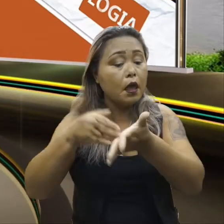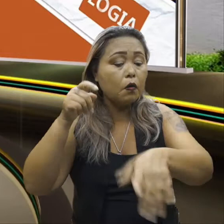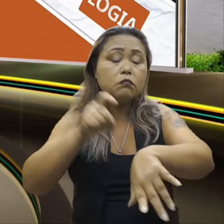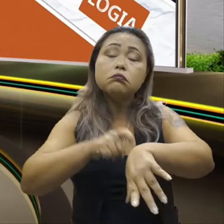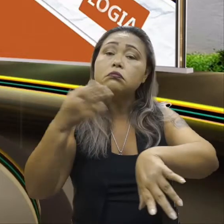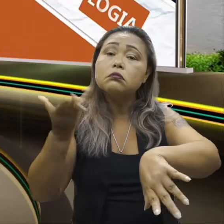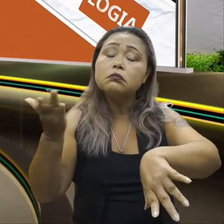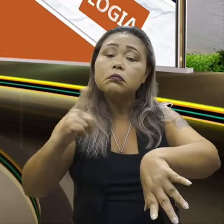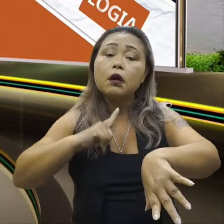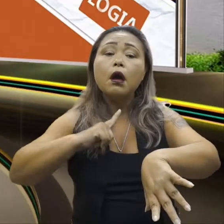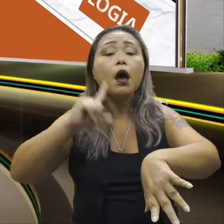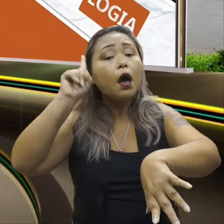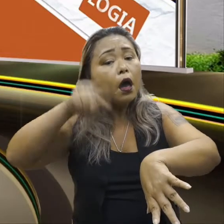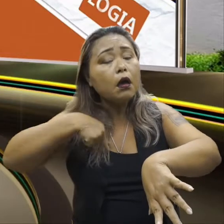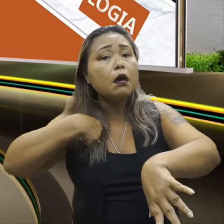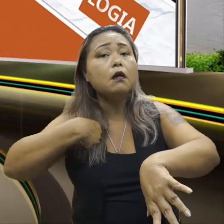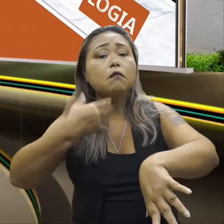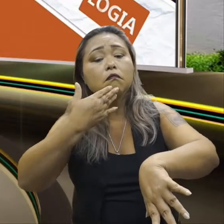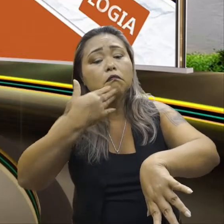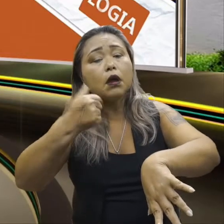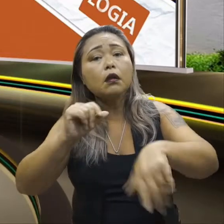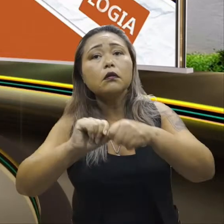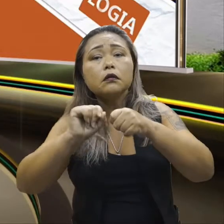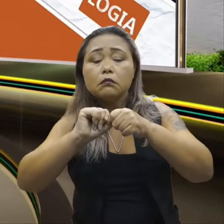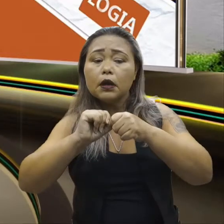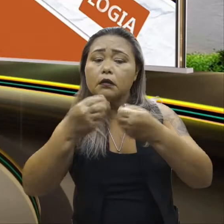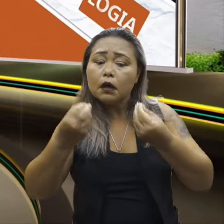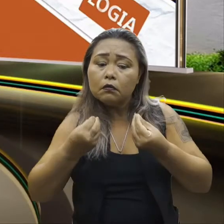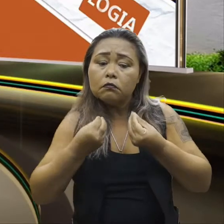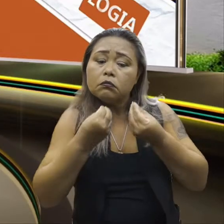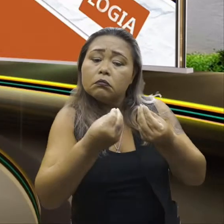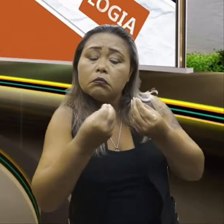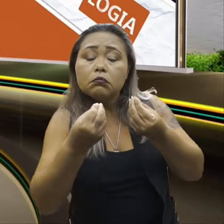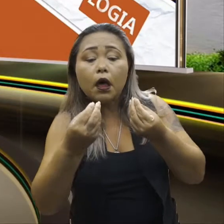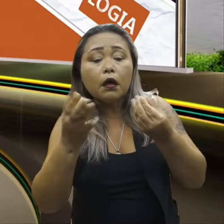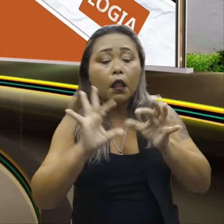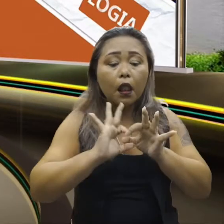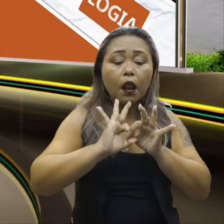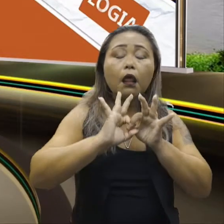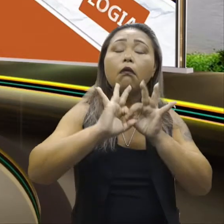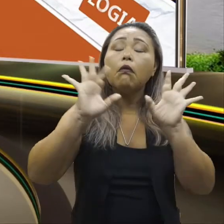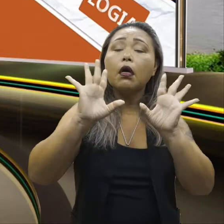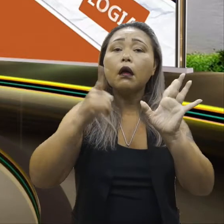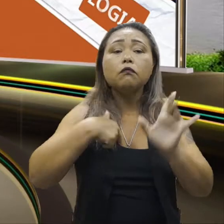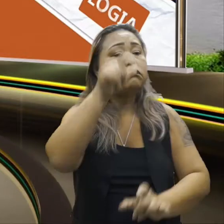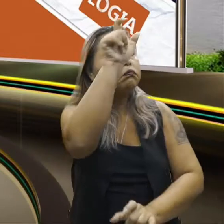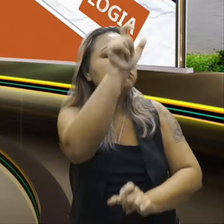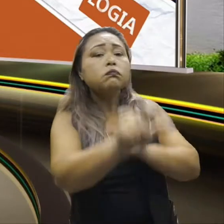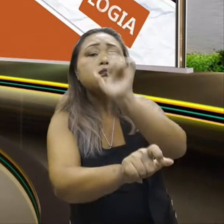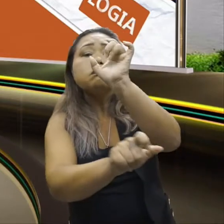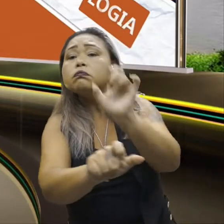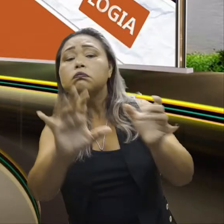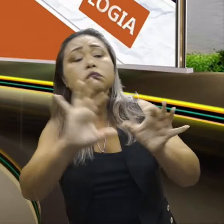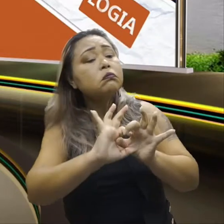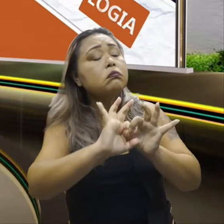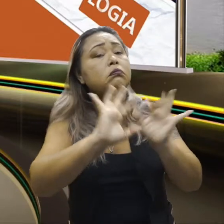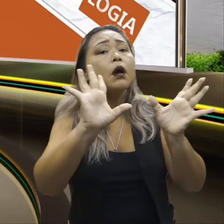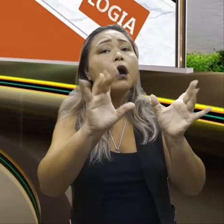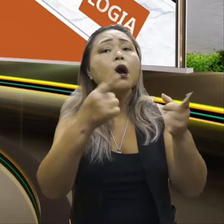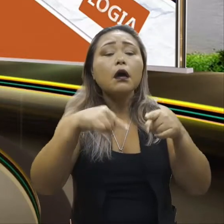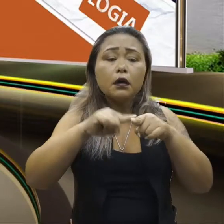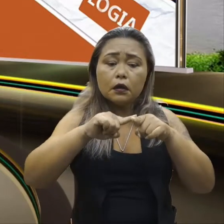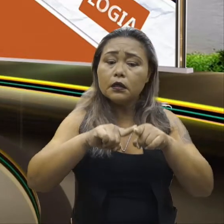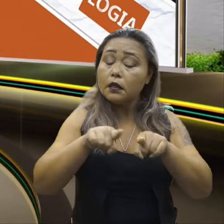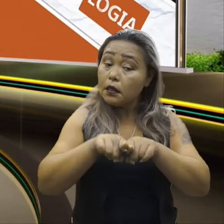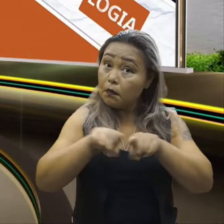mais eficaz de trazer um pouco essa liberdade de individual e também esse desenvolvimento